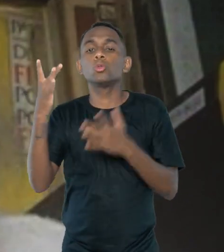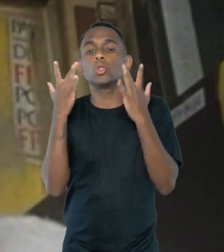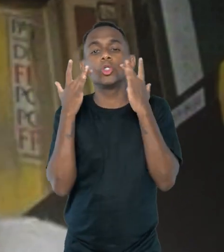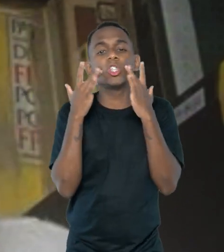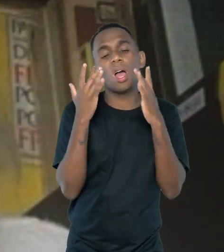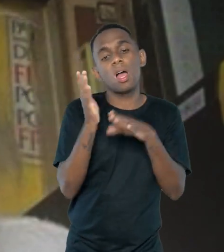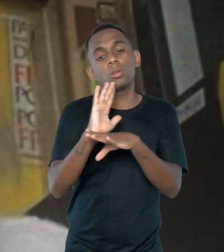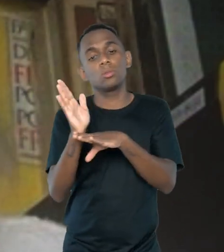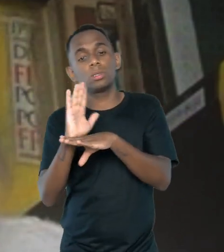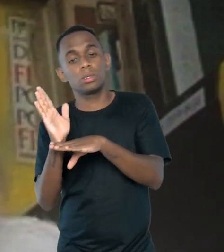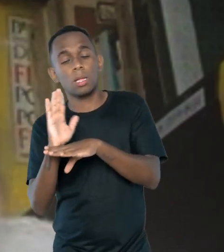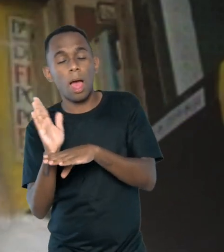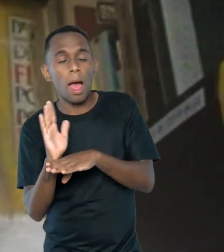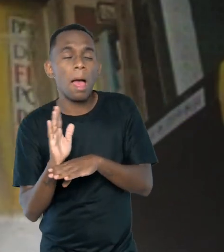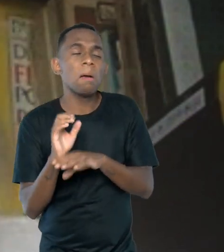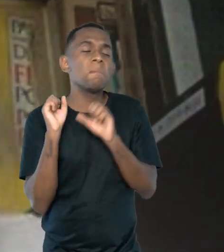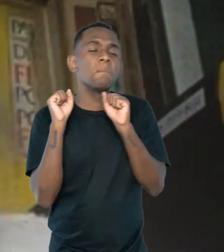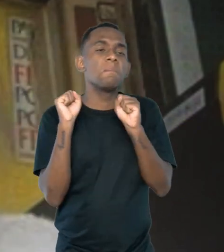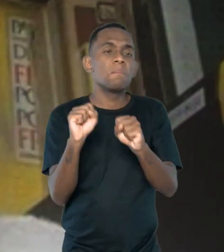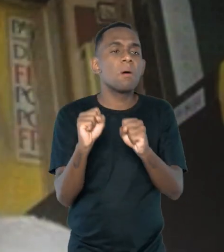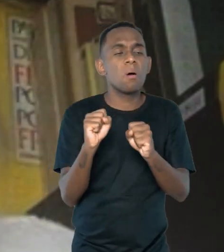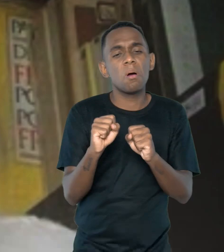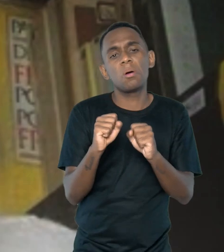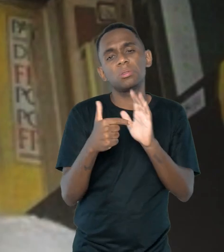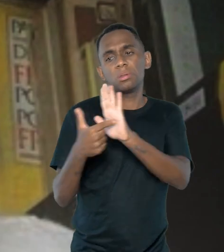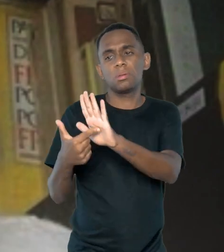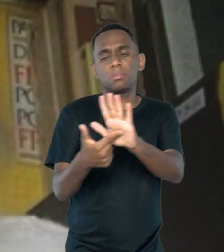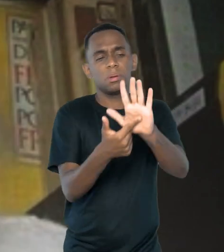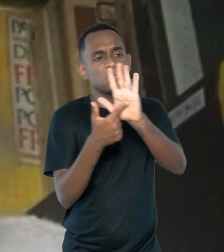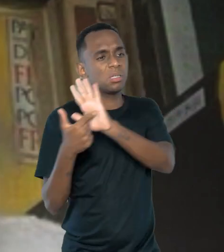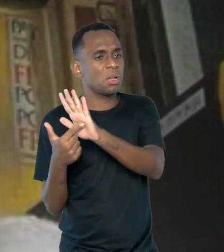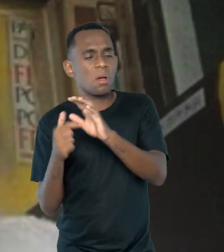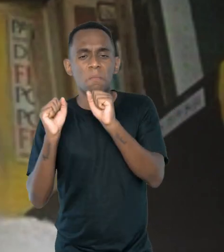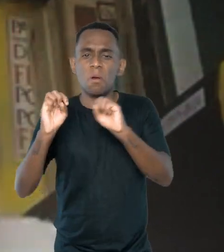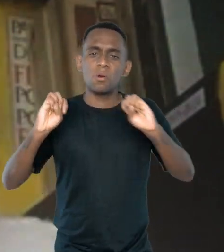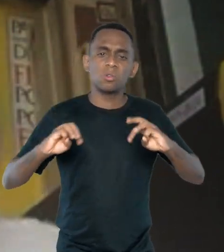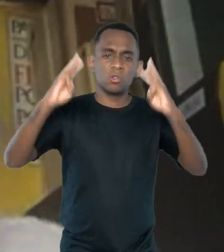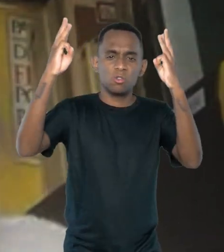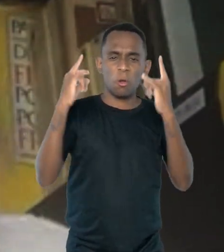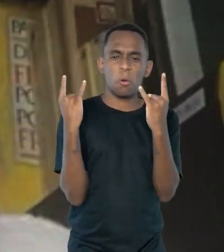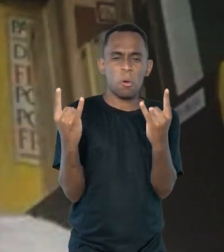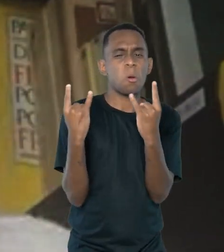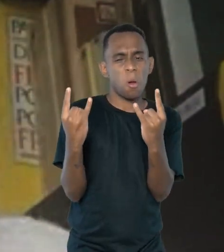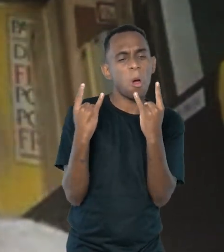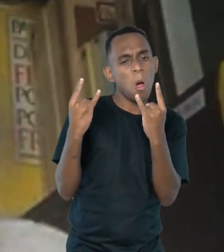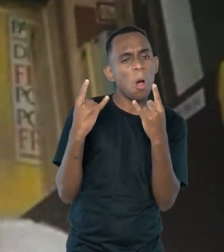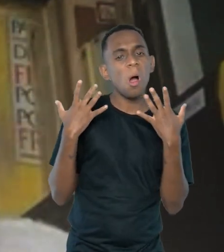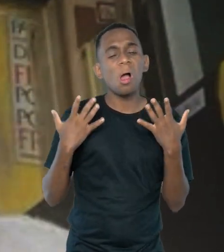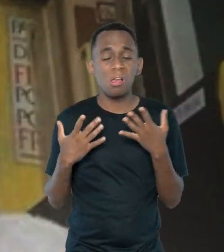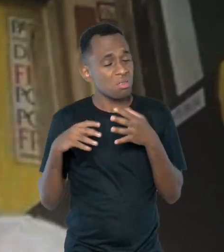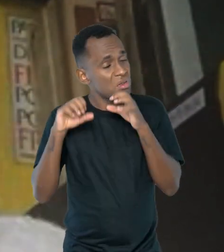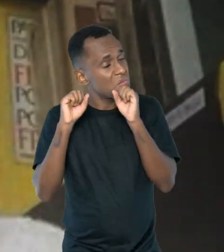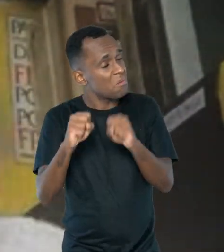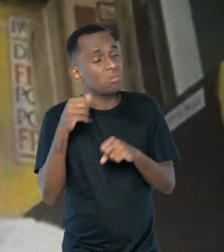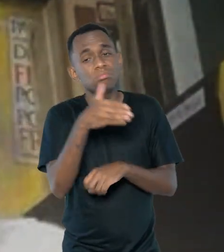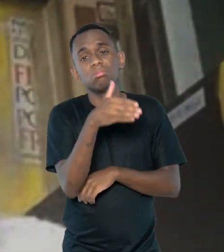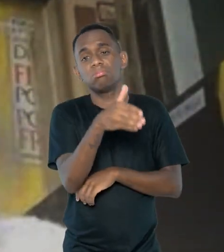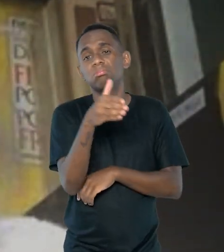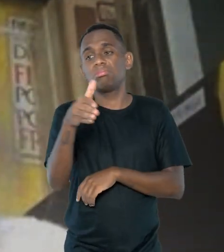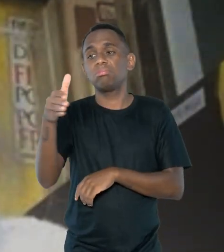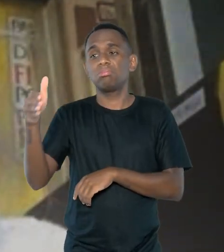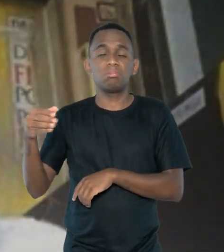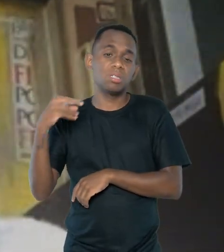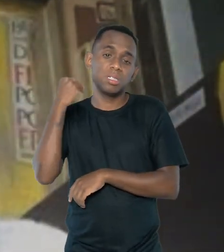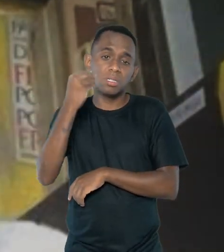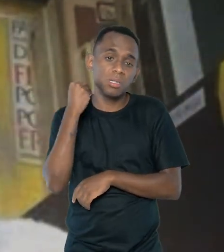teatro, que ele possa ir ao cinema, que ele possa ir aos espetáculos, que ele possa ir a um show de rock, que ele